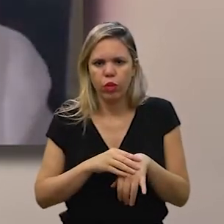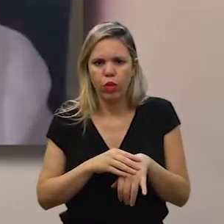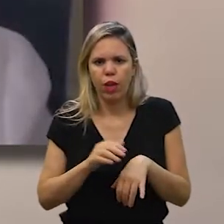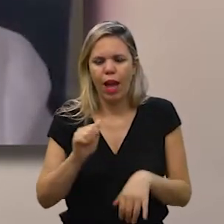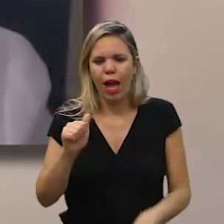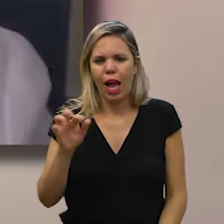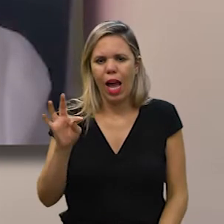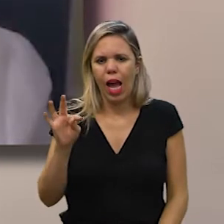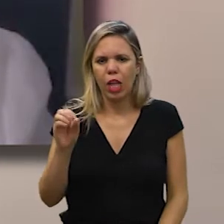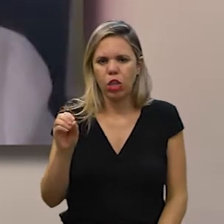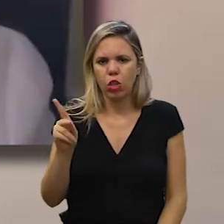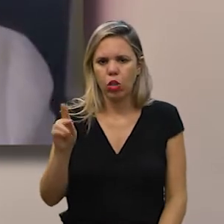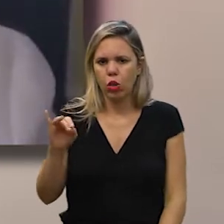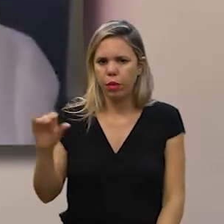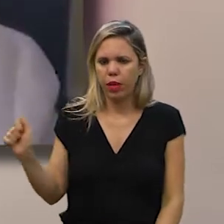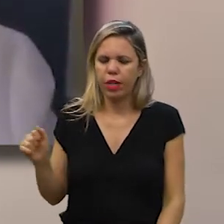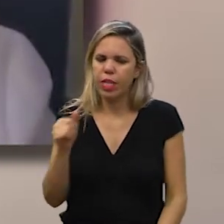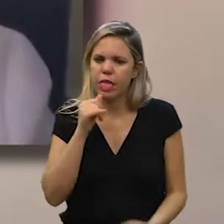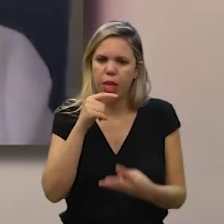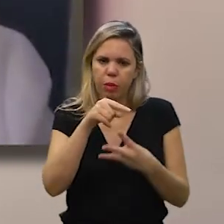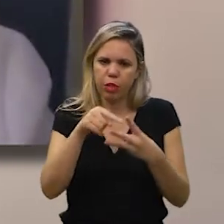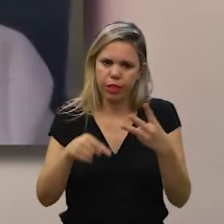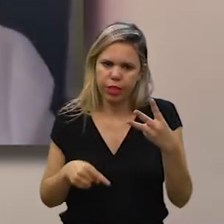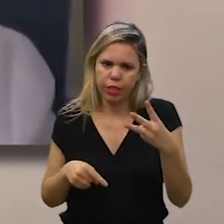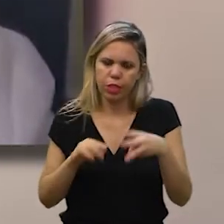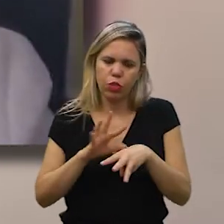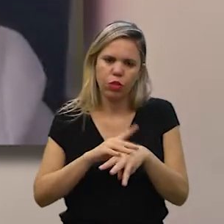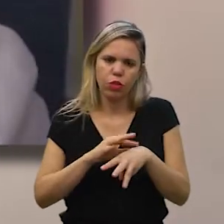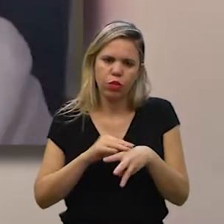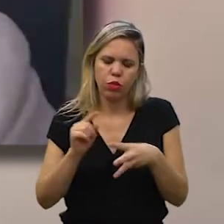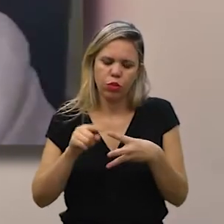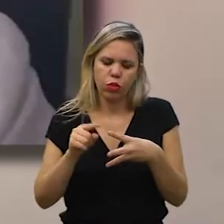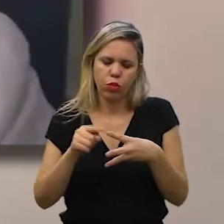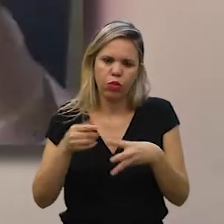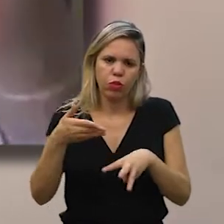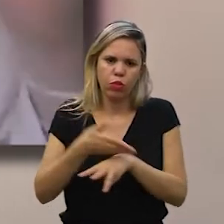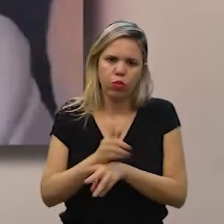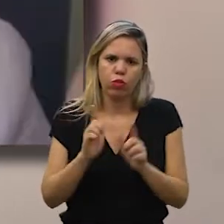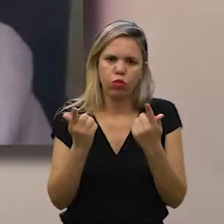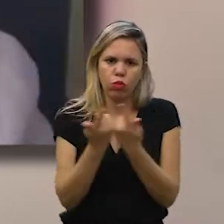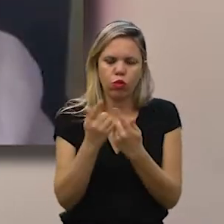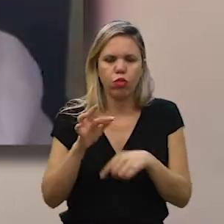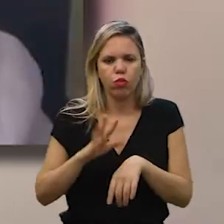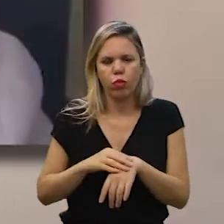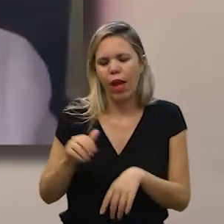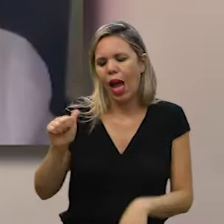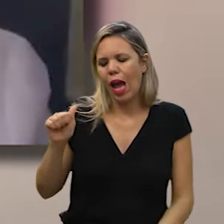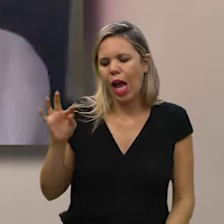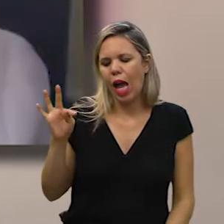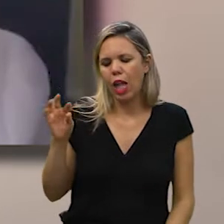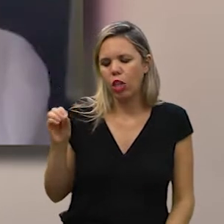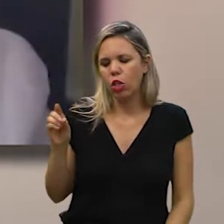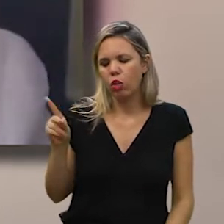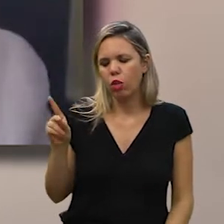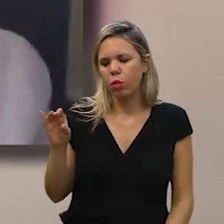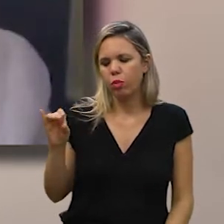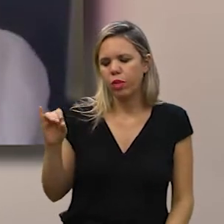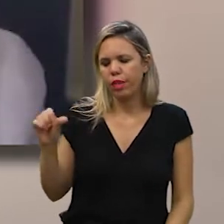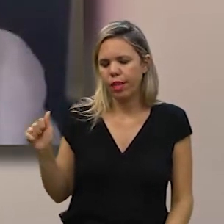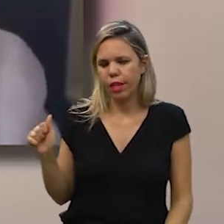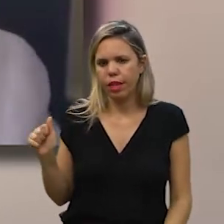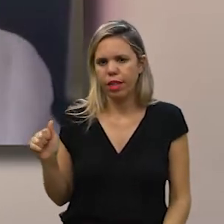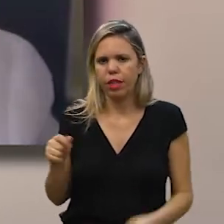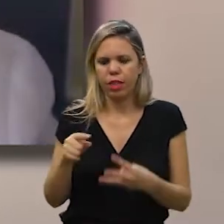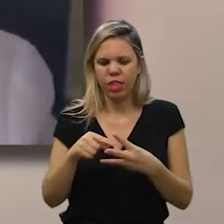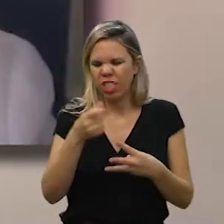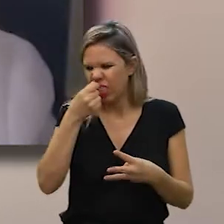doenças atópicas. Tem três doenças que fazem parte do grupo das doenças atópicas ou da atopia,